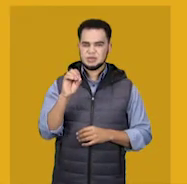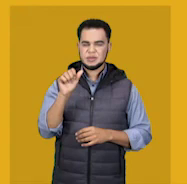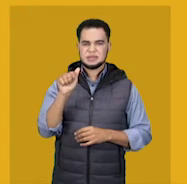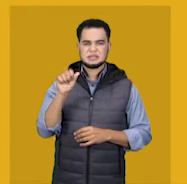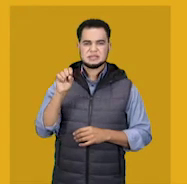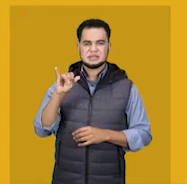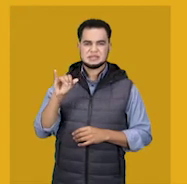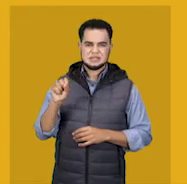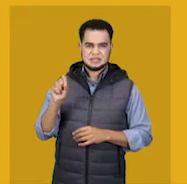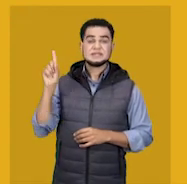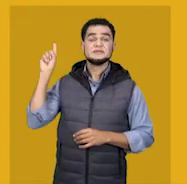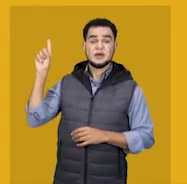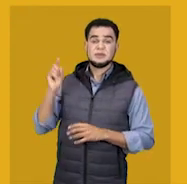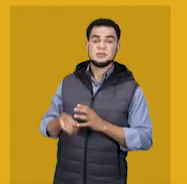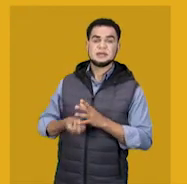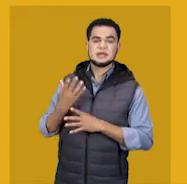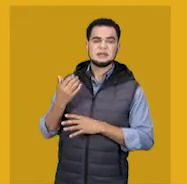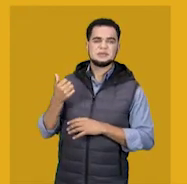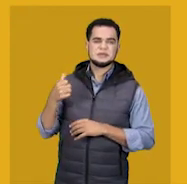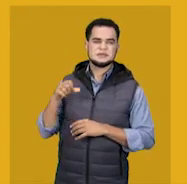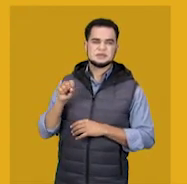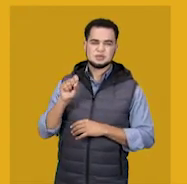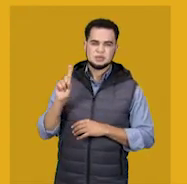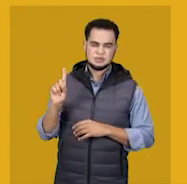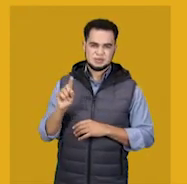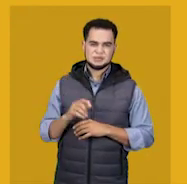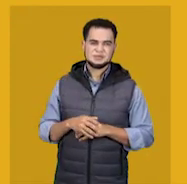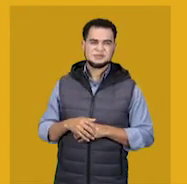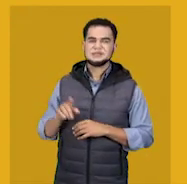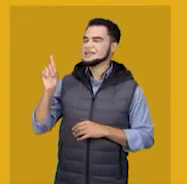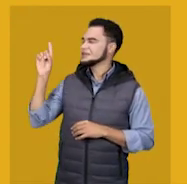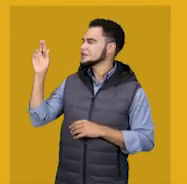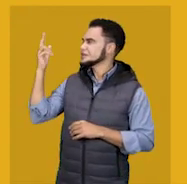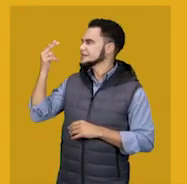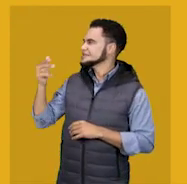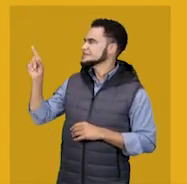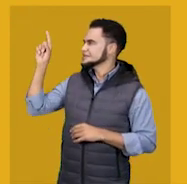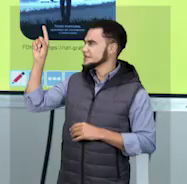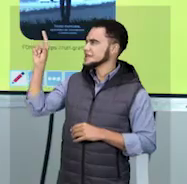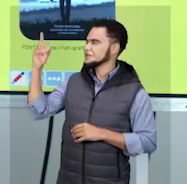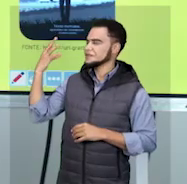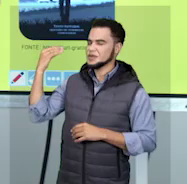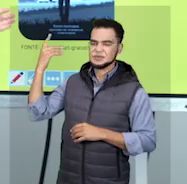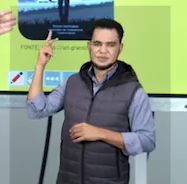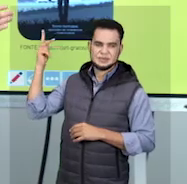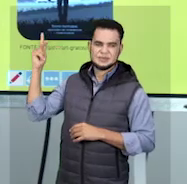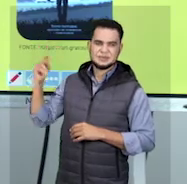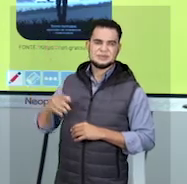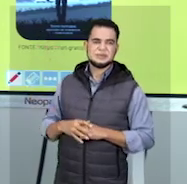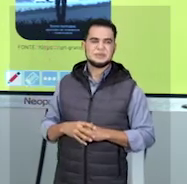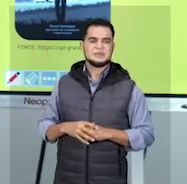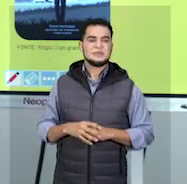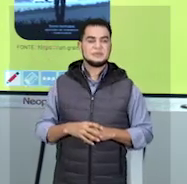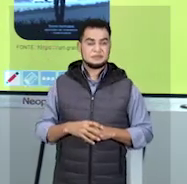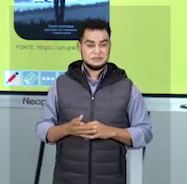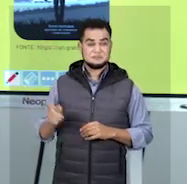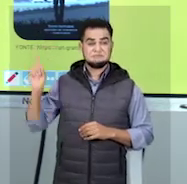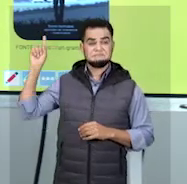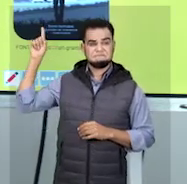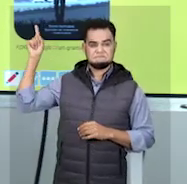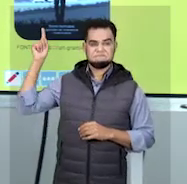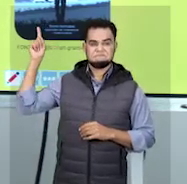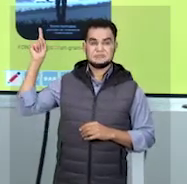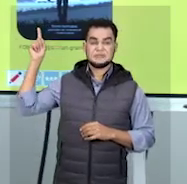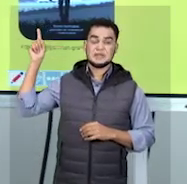publicada em 1881. Então essa aqui é uma figura de Machado de Assis, e aqui uma das